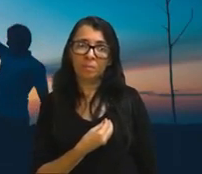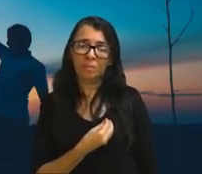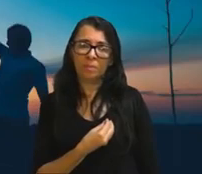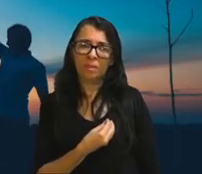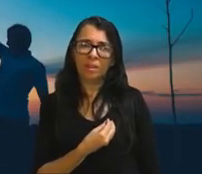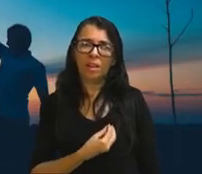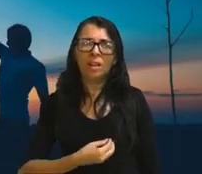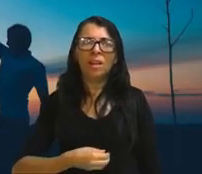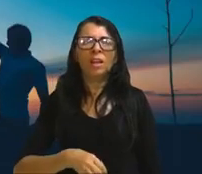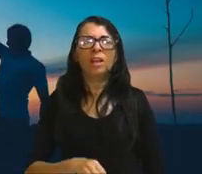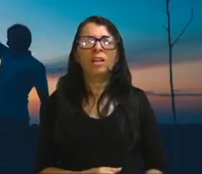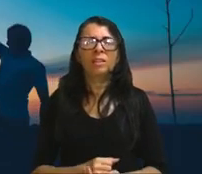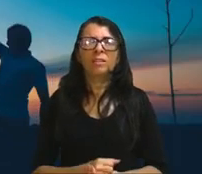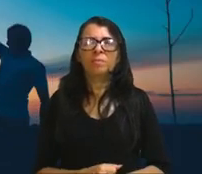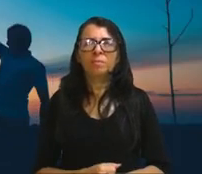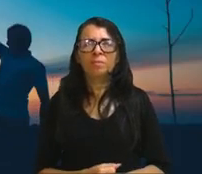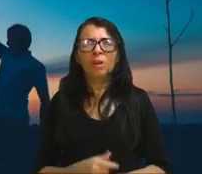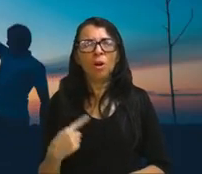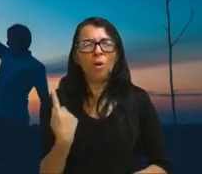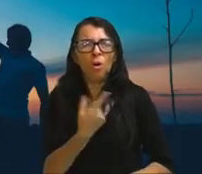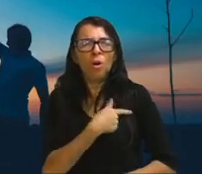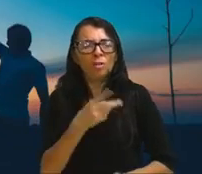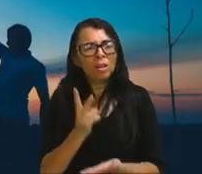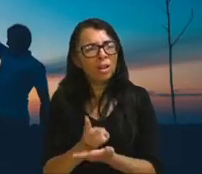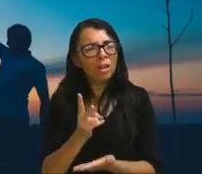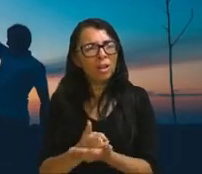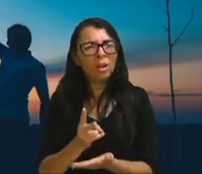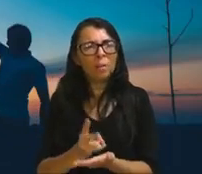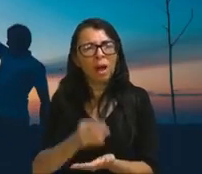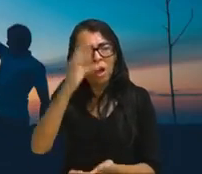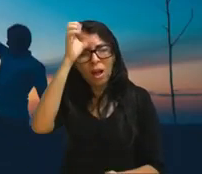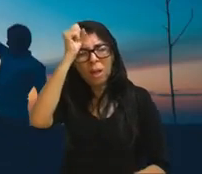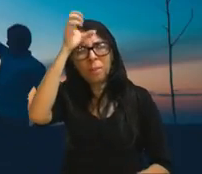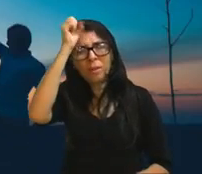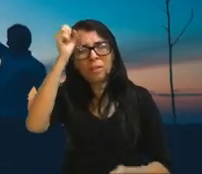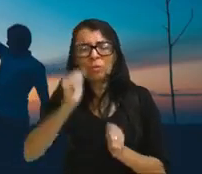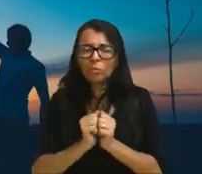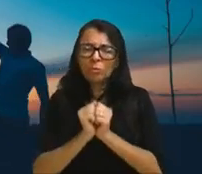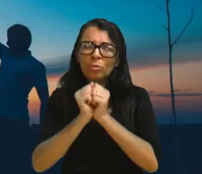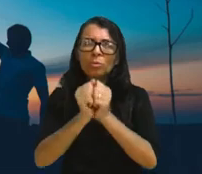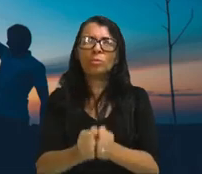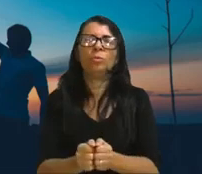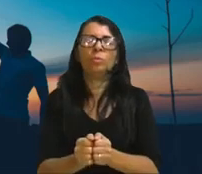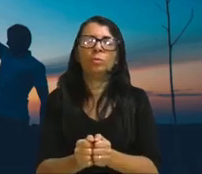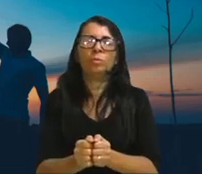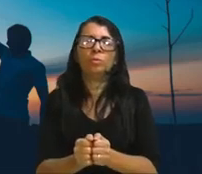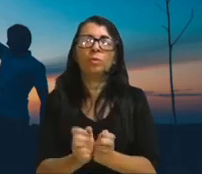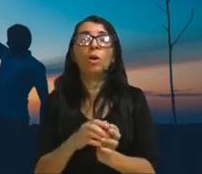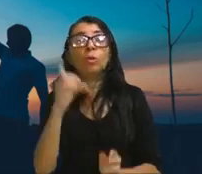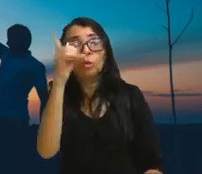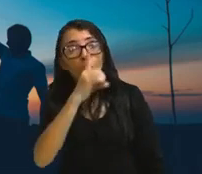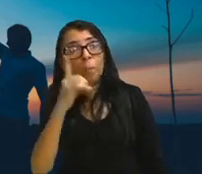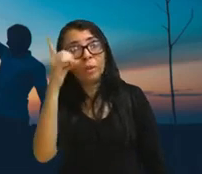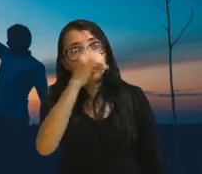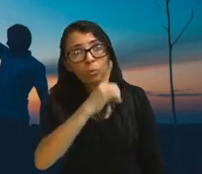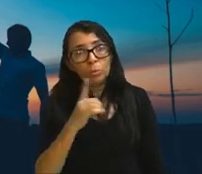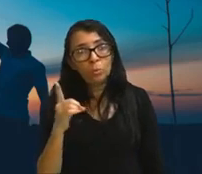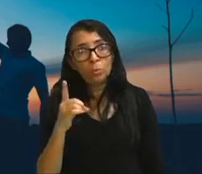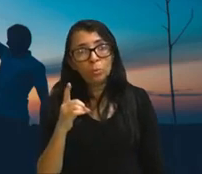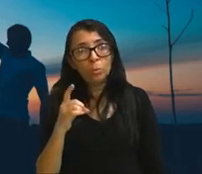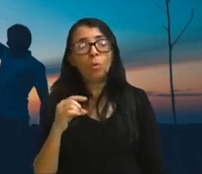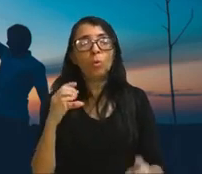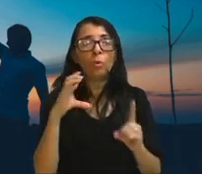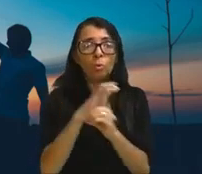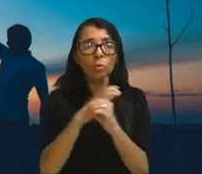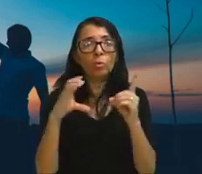nosso irmão Paulo. Como edificante. E que você possa estar edificando e alimentando a sua fé. Porque